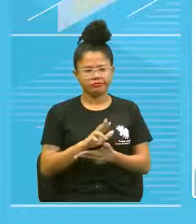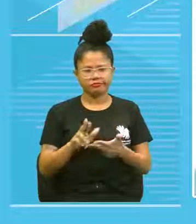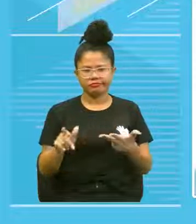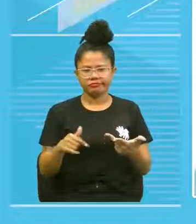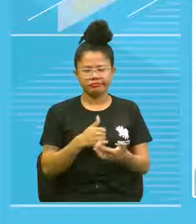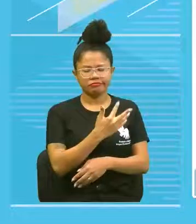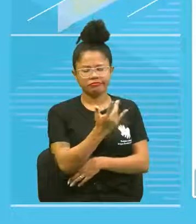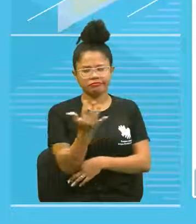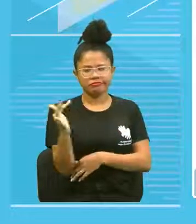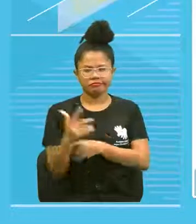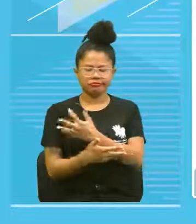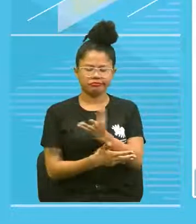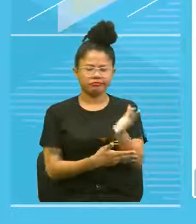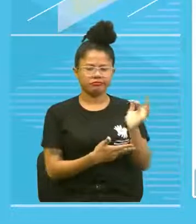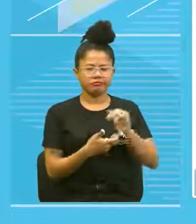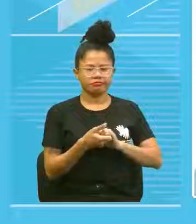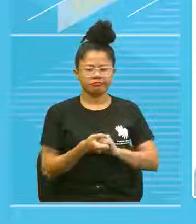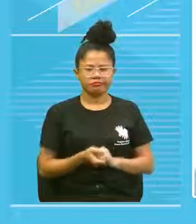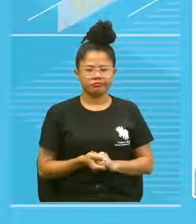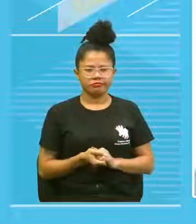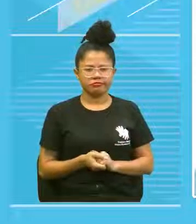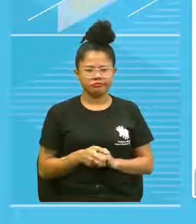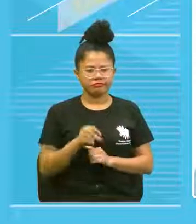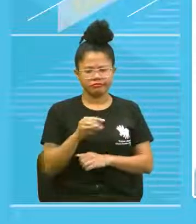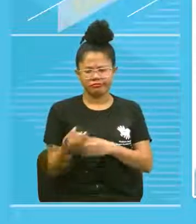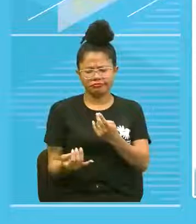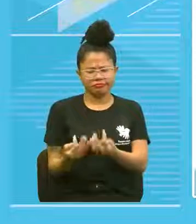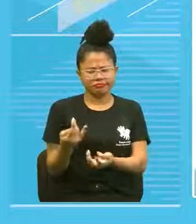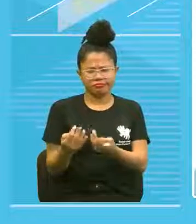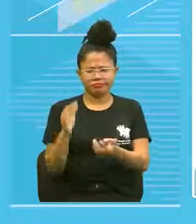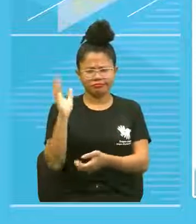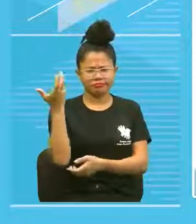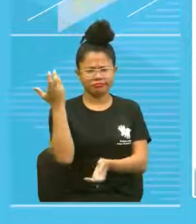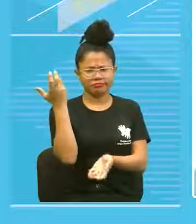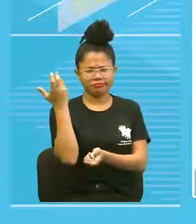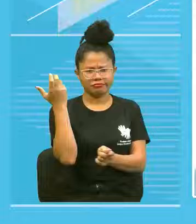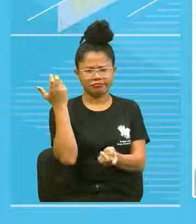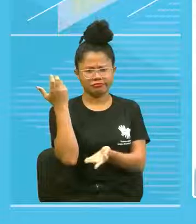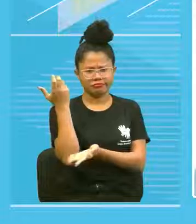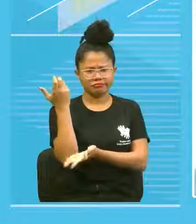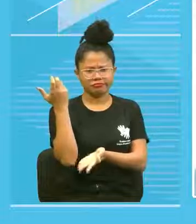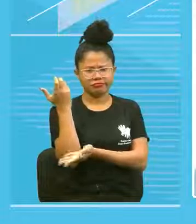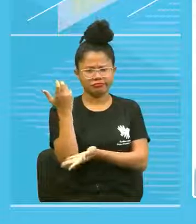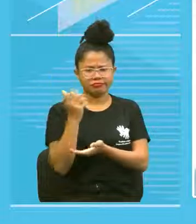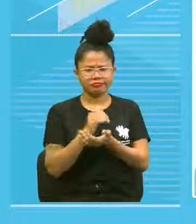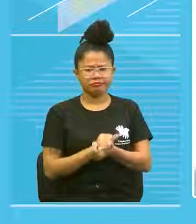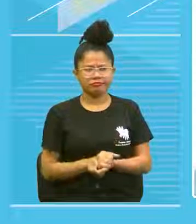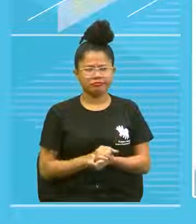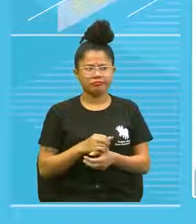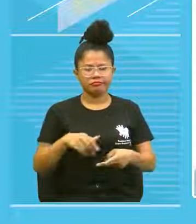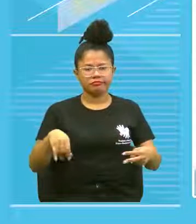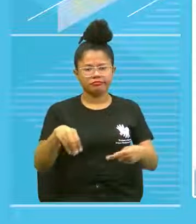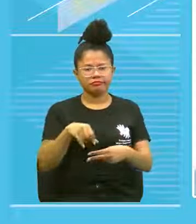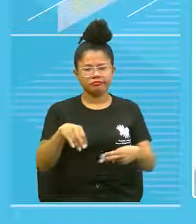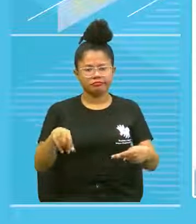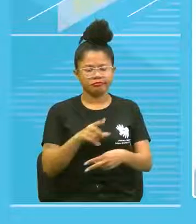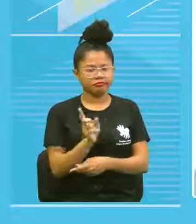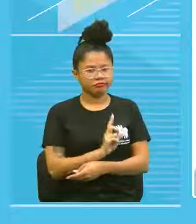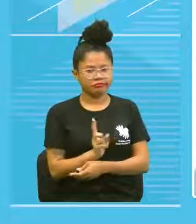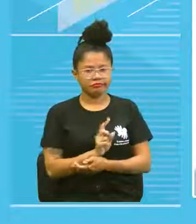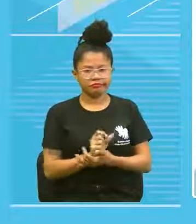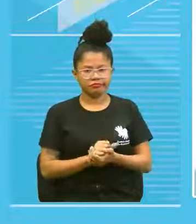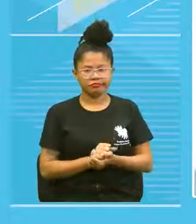lenha e olha só queimar a madeira é o mineral não e os